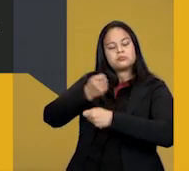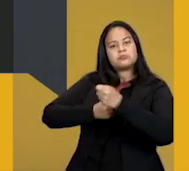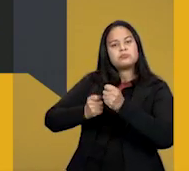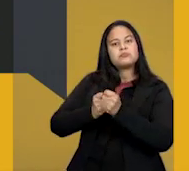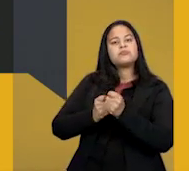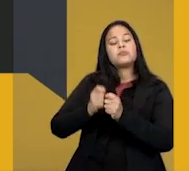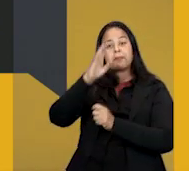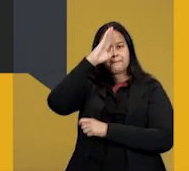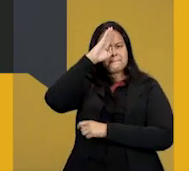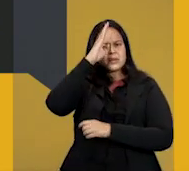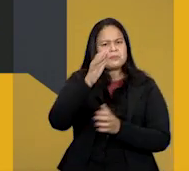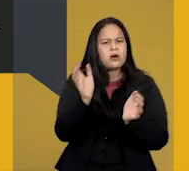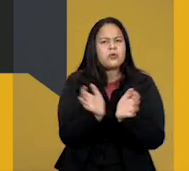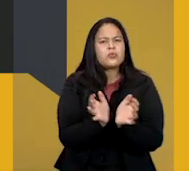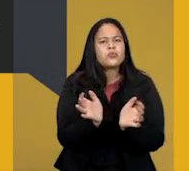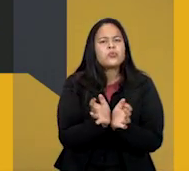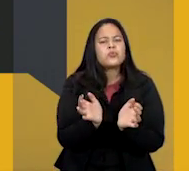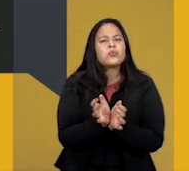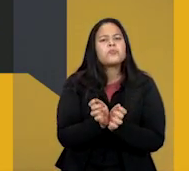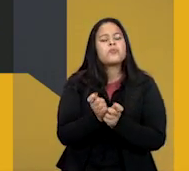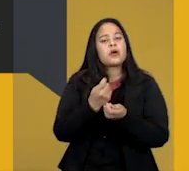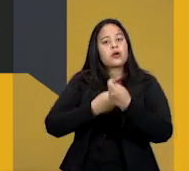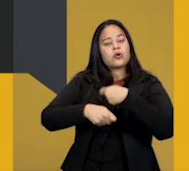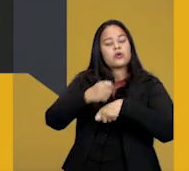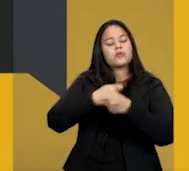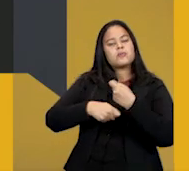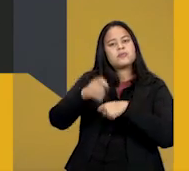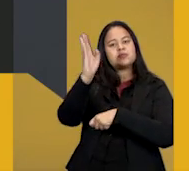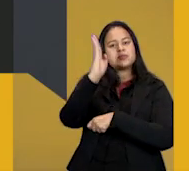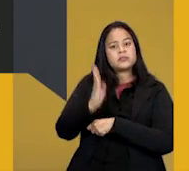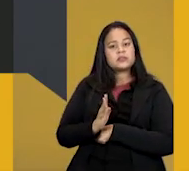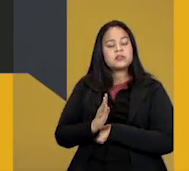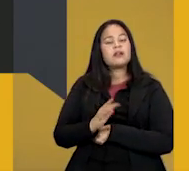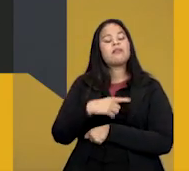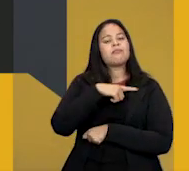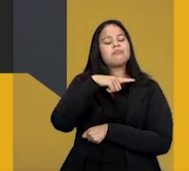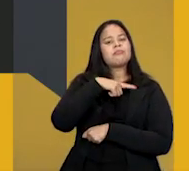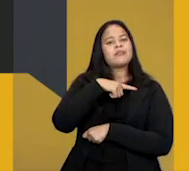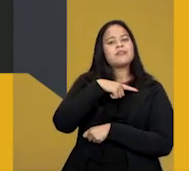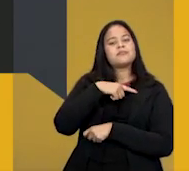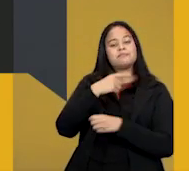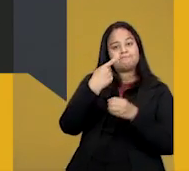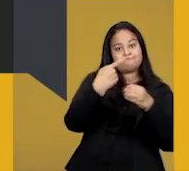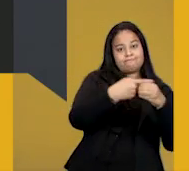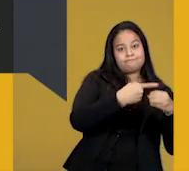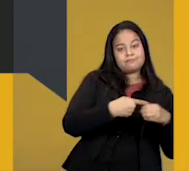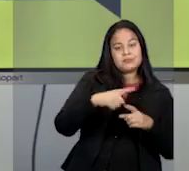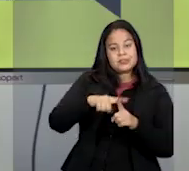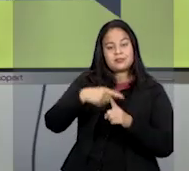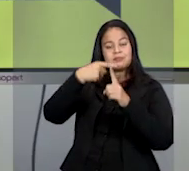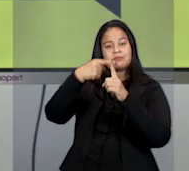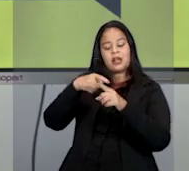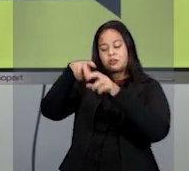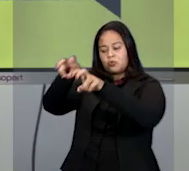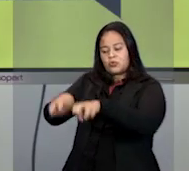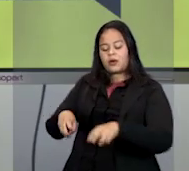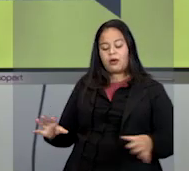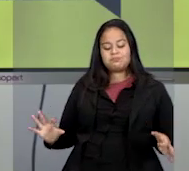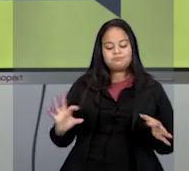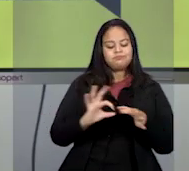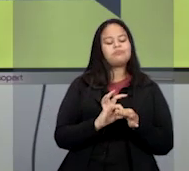brasileira, integrando práticas urbanas e rurais. Por isso que chama aí o chamado agronegócio, né? Ou